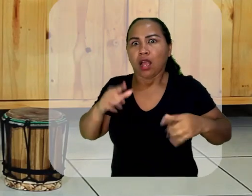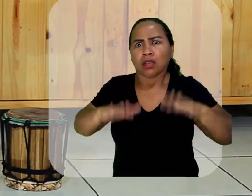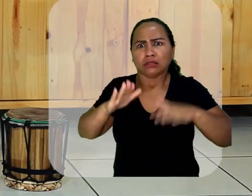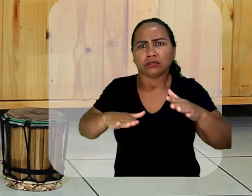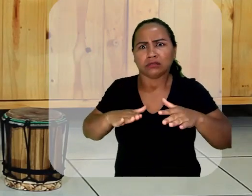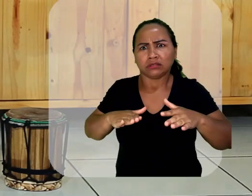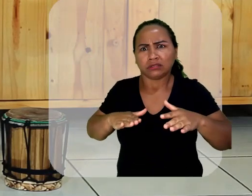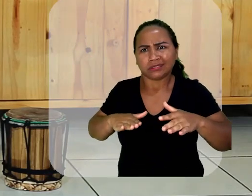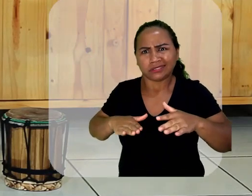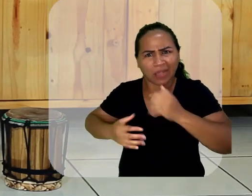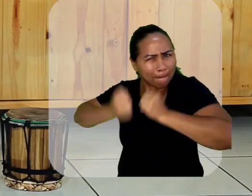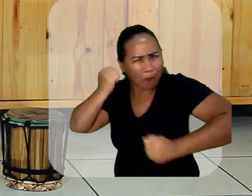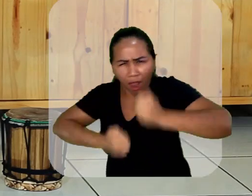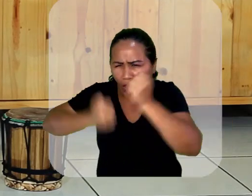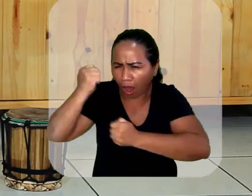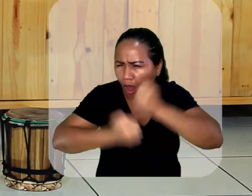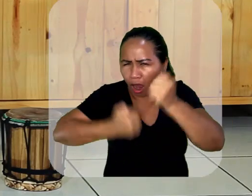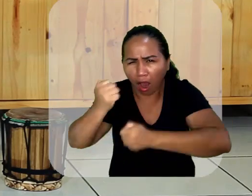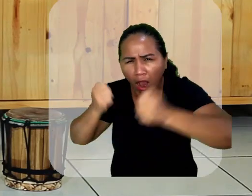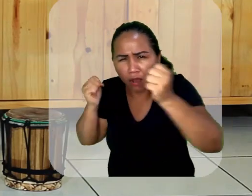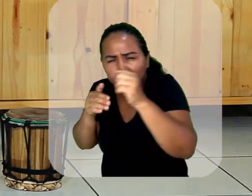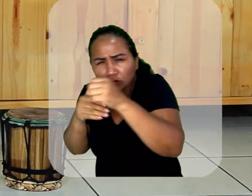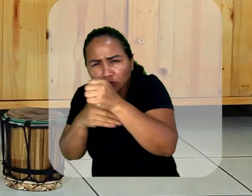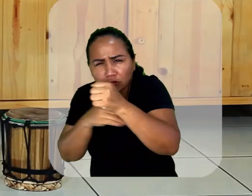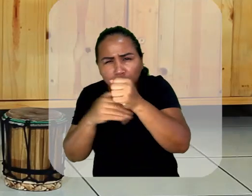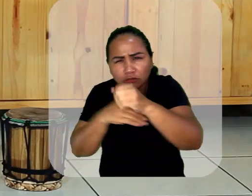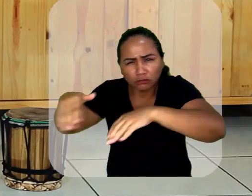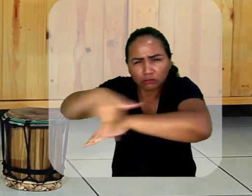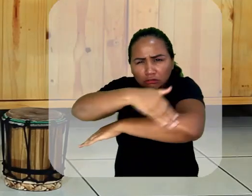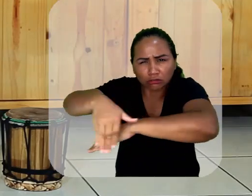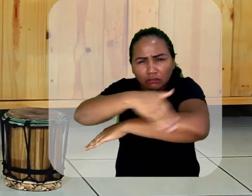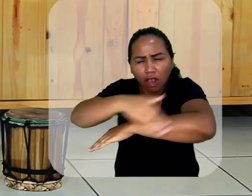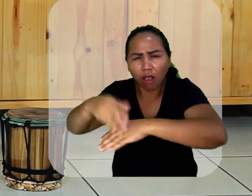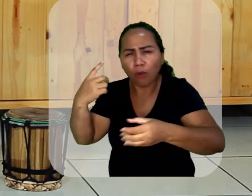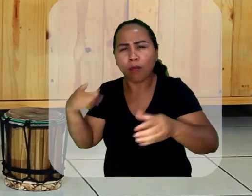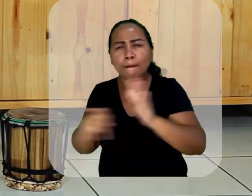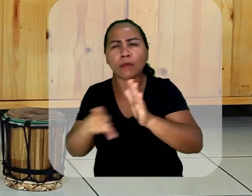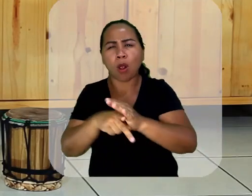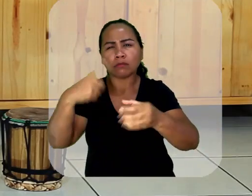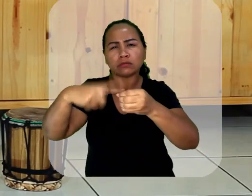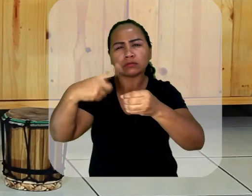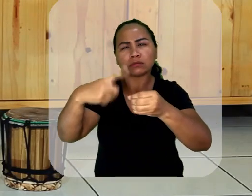Moçambique, até se estilhaçar nas pontiagudas pedras da Serra das Andorinhas.